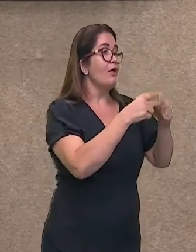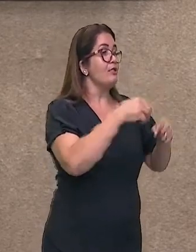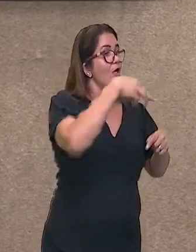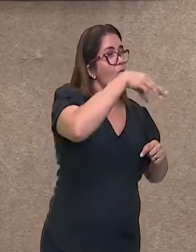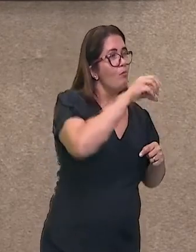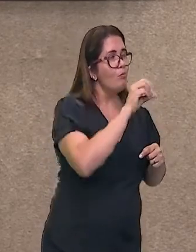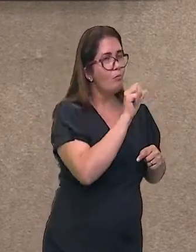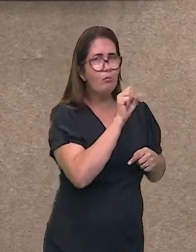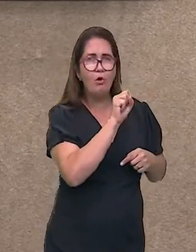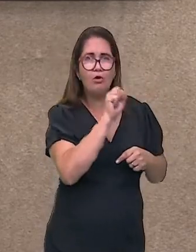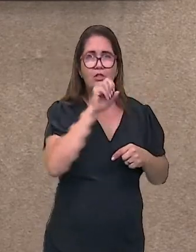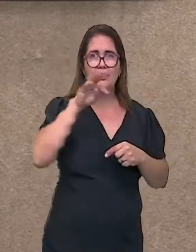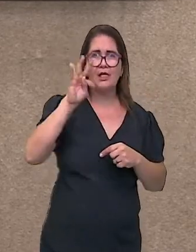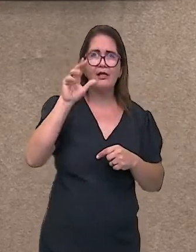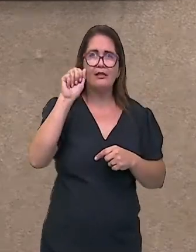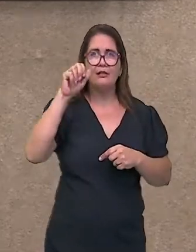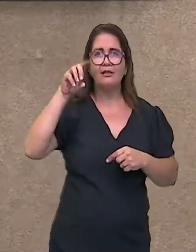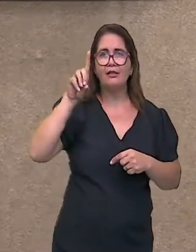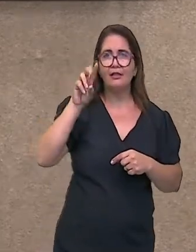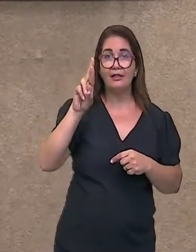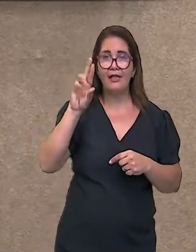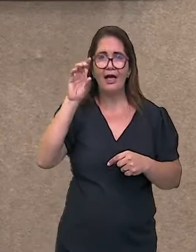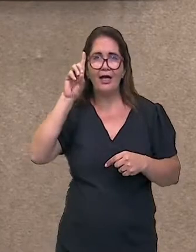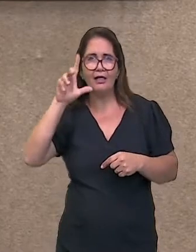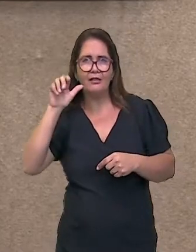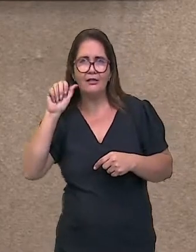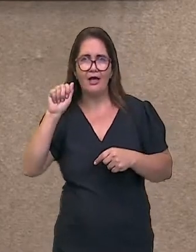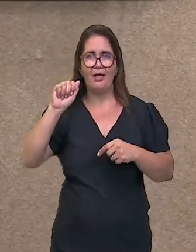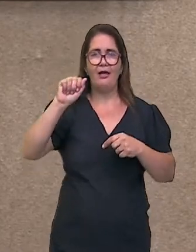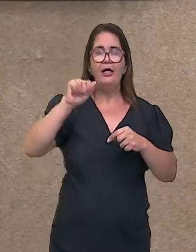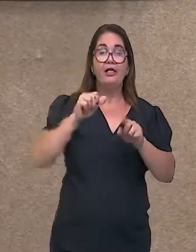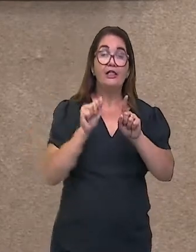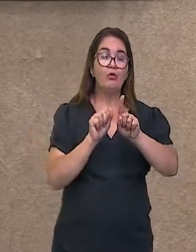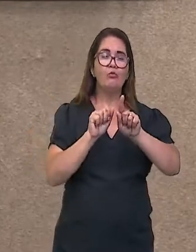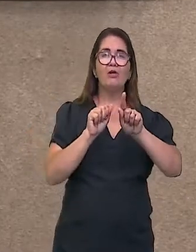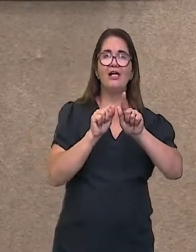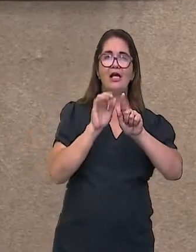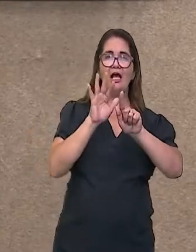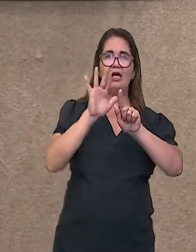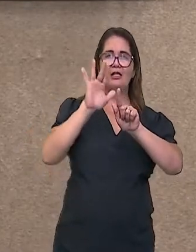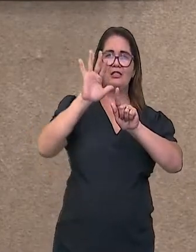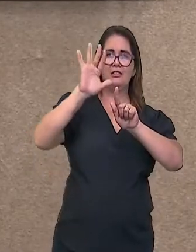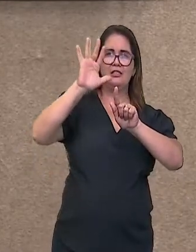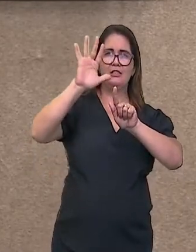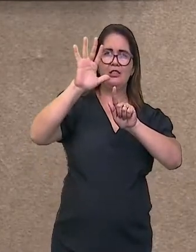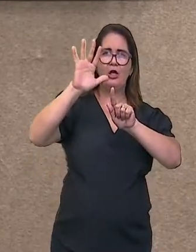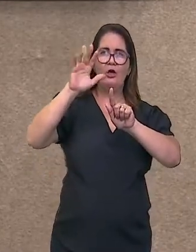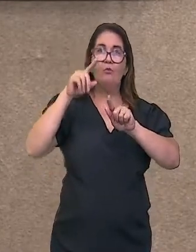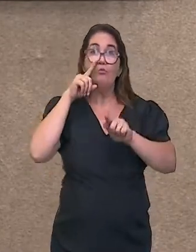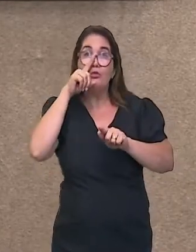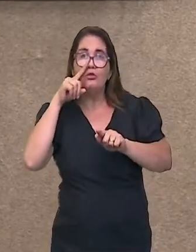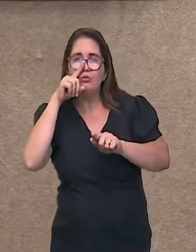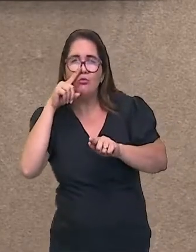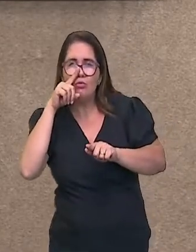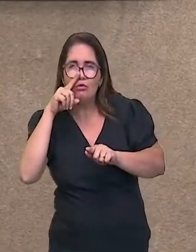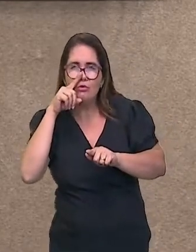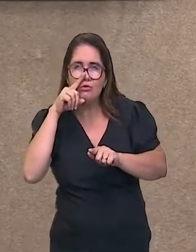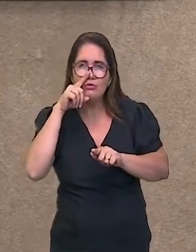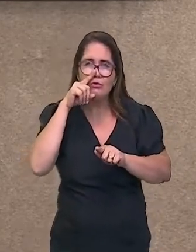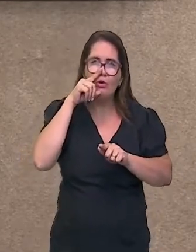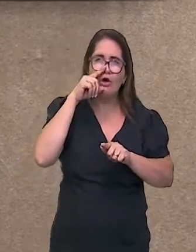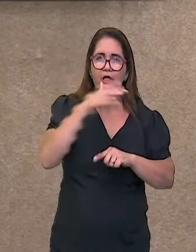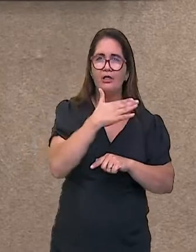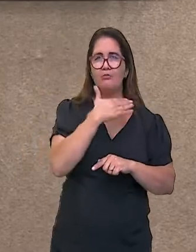Na frente ocidental, destacaram-se batalhas como Verdun e Somme, uma das mais famosas, em que a luta